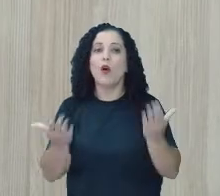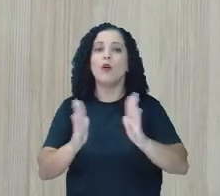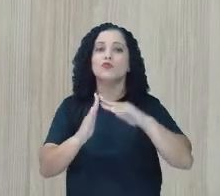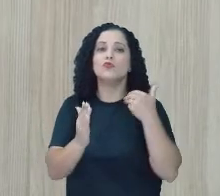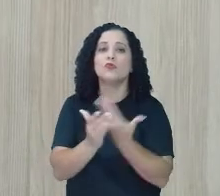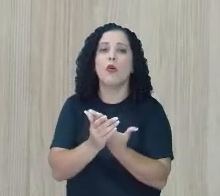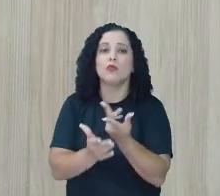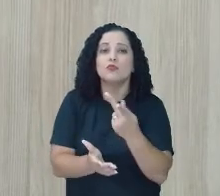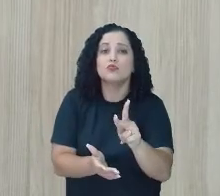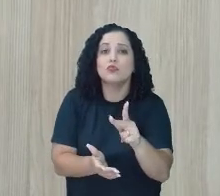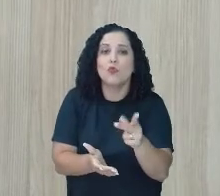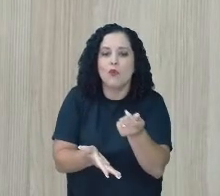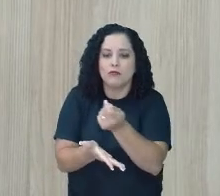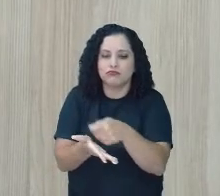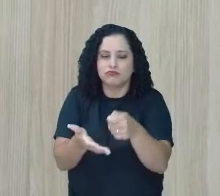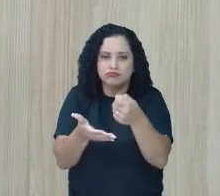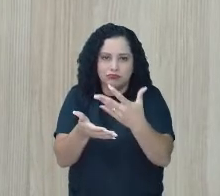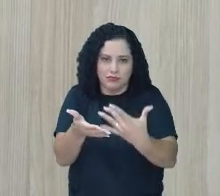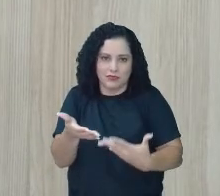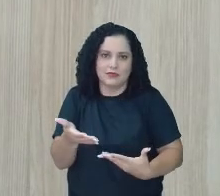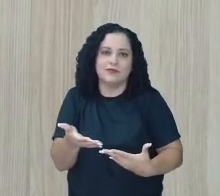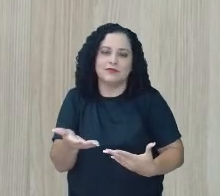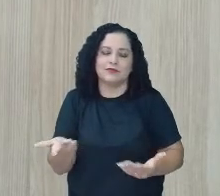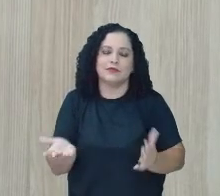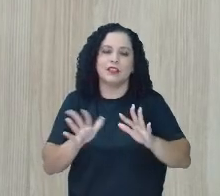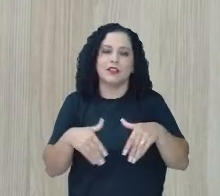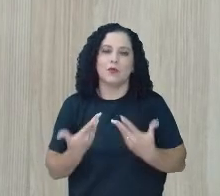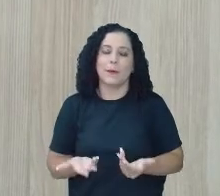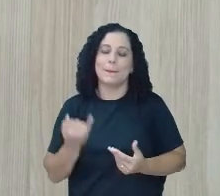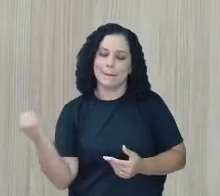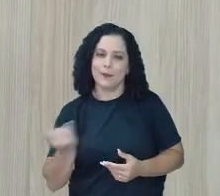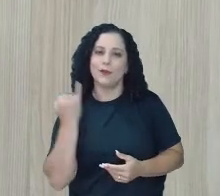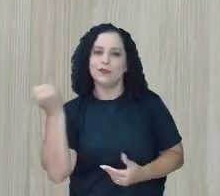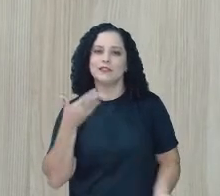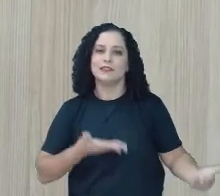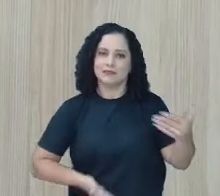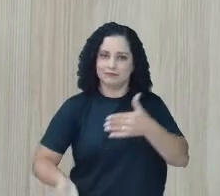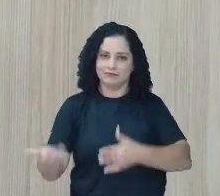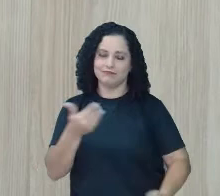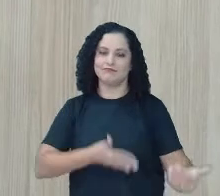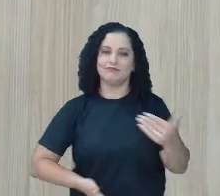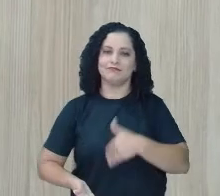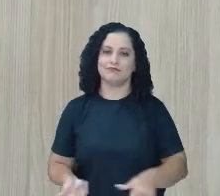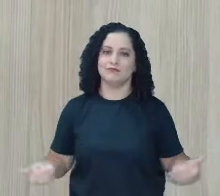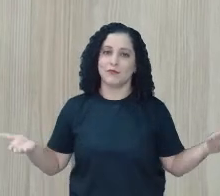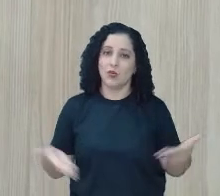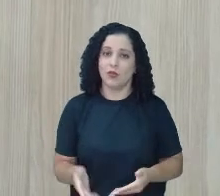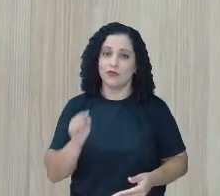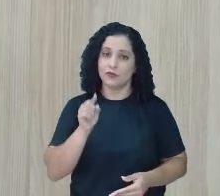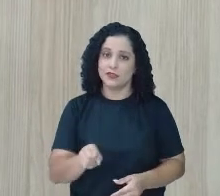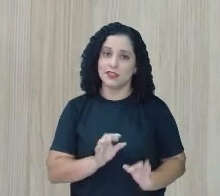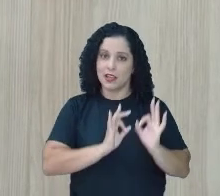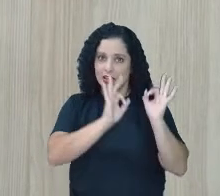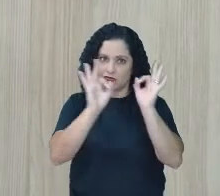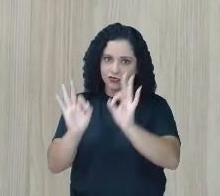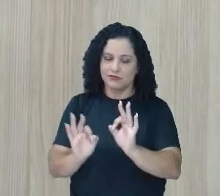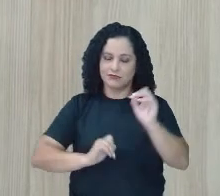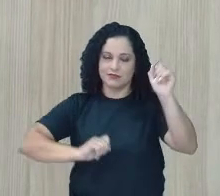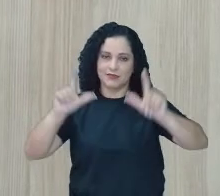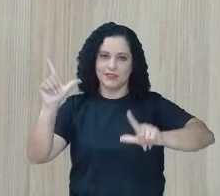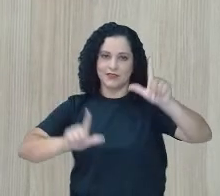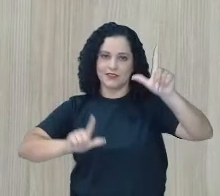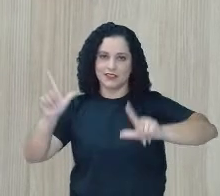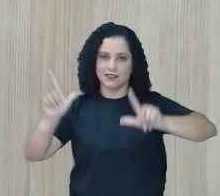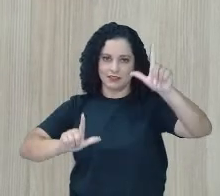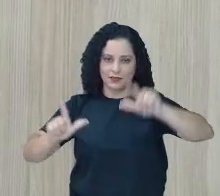parte. É bastante importante essa interação aqui com a gente, tá? Se você está assistindo essa aula pela televisão, Billy D vai colocar aí